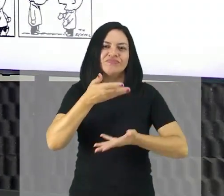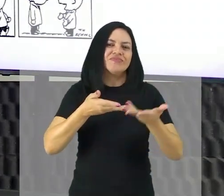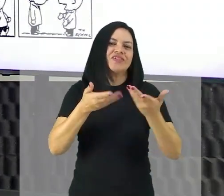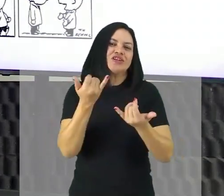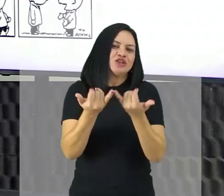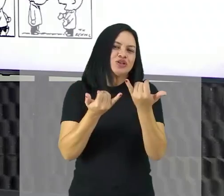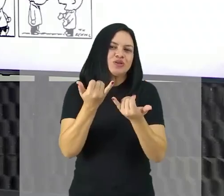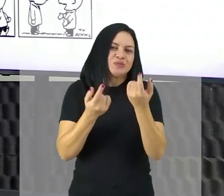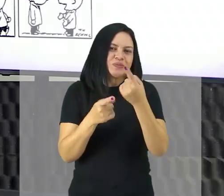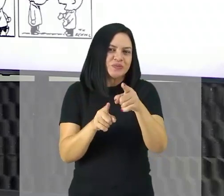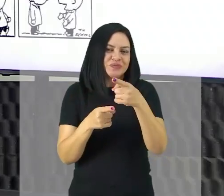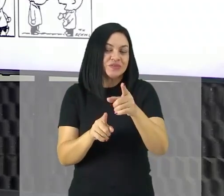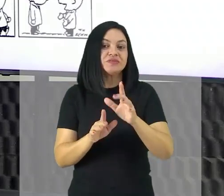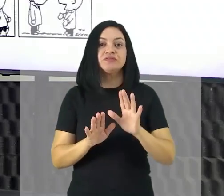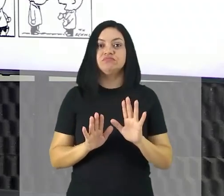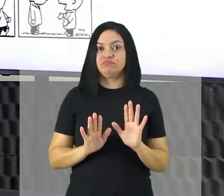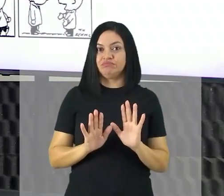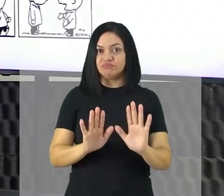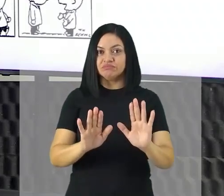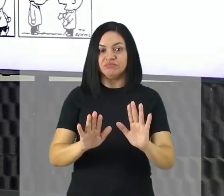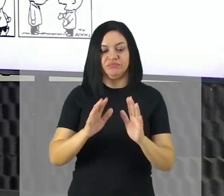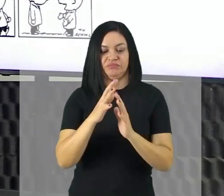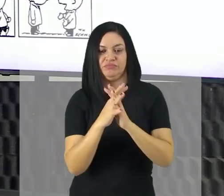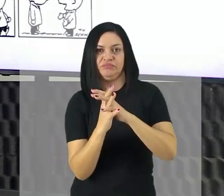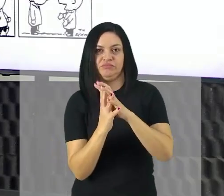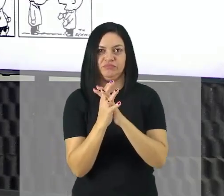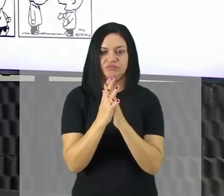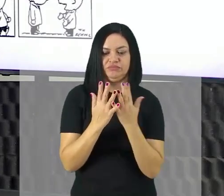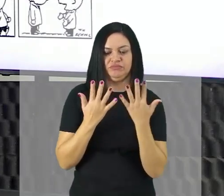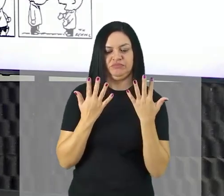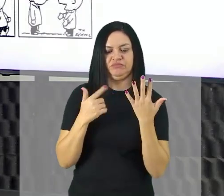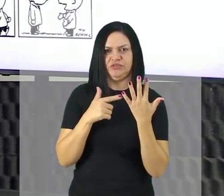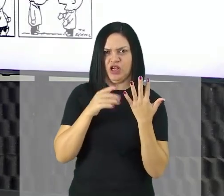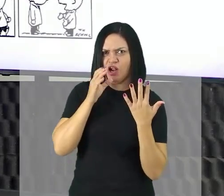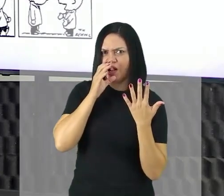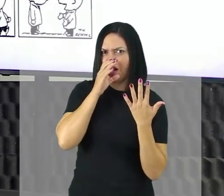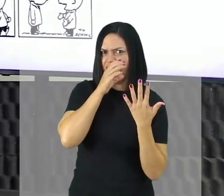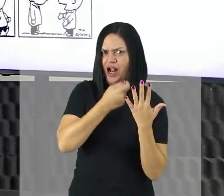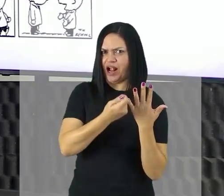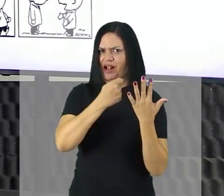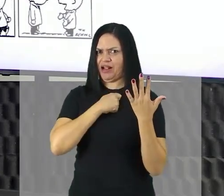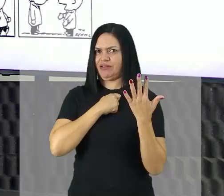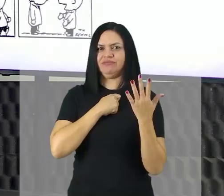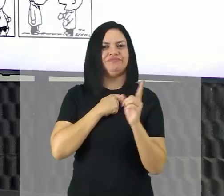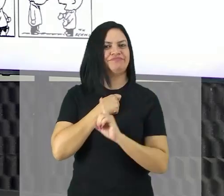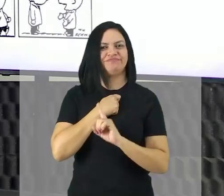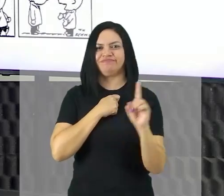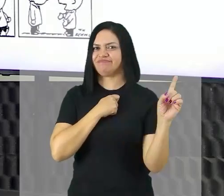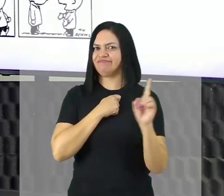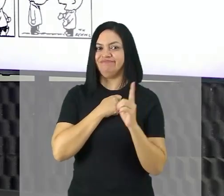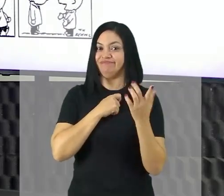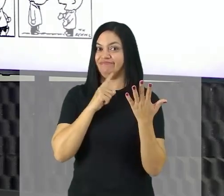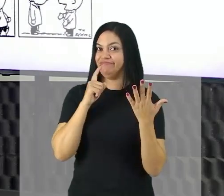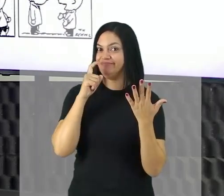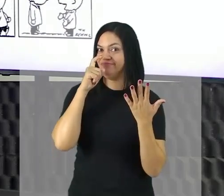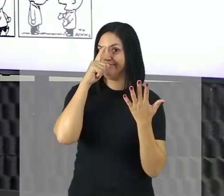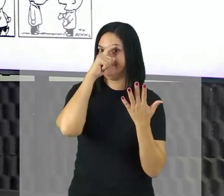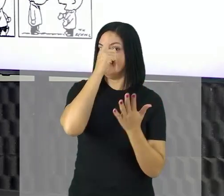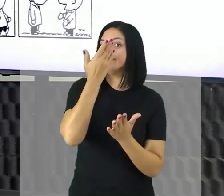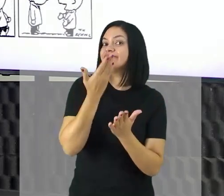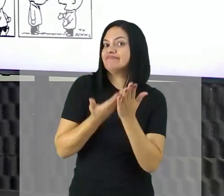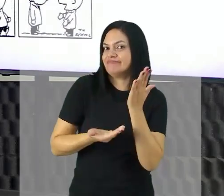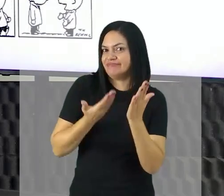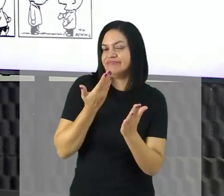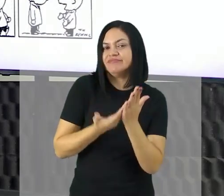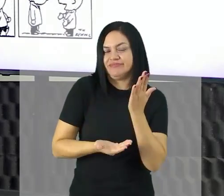uma brincadeirinha, mas as luvas, elas não são fontes de calor, tá bom? Elas dificultam a perda de